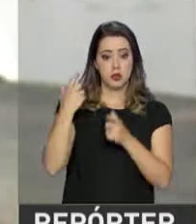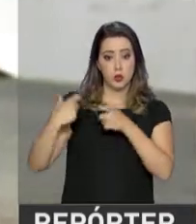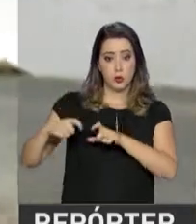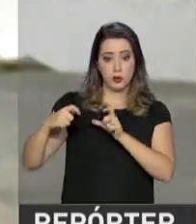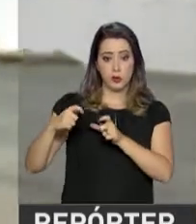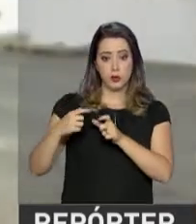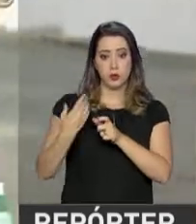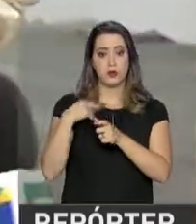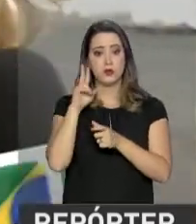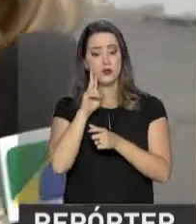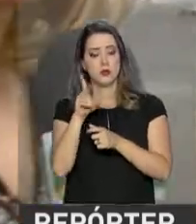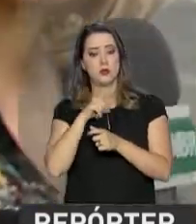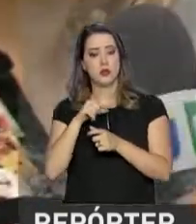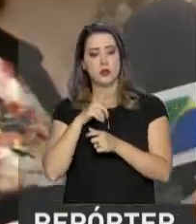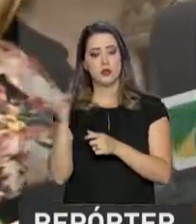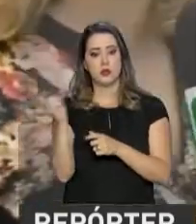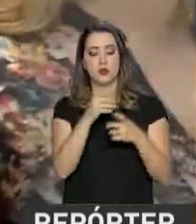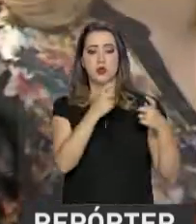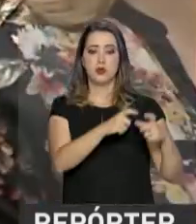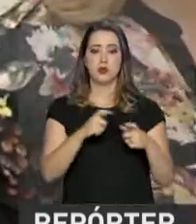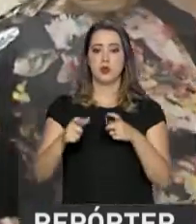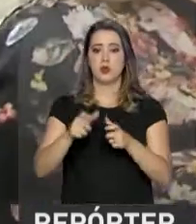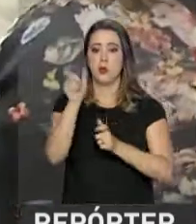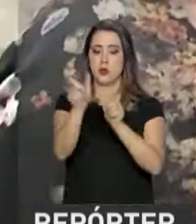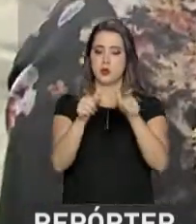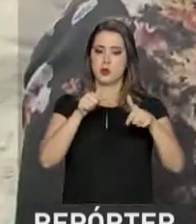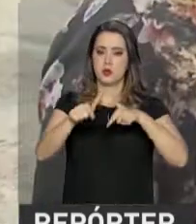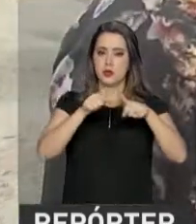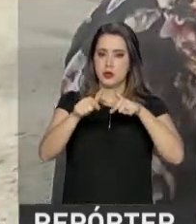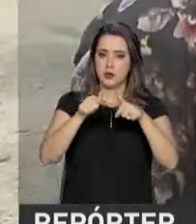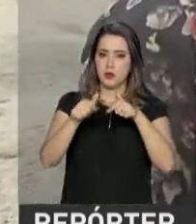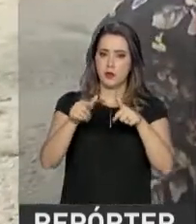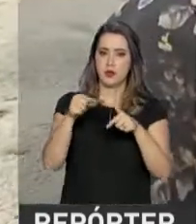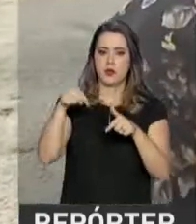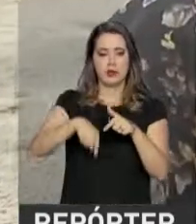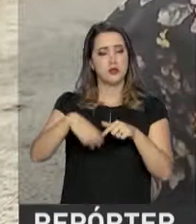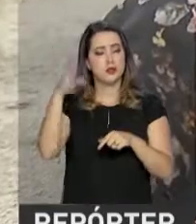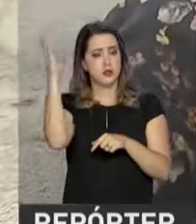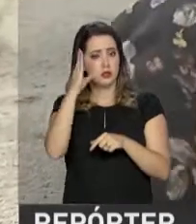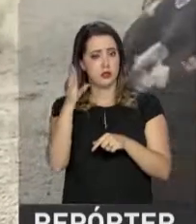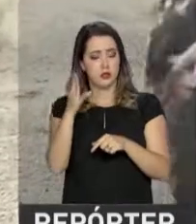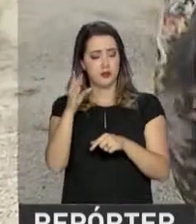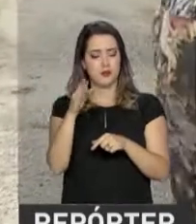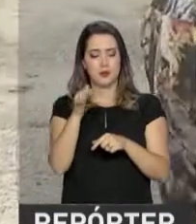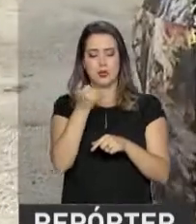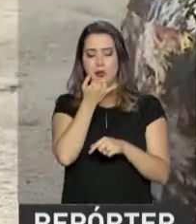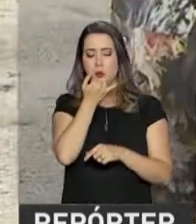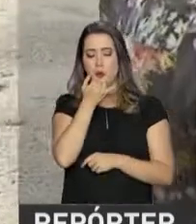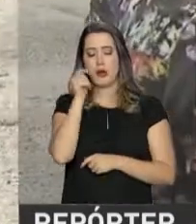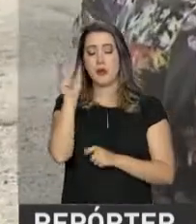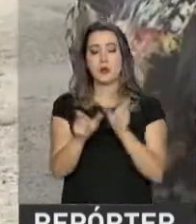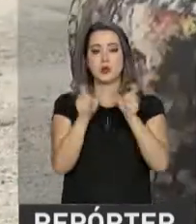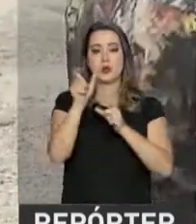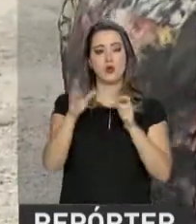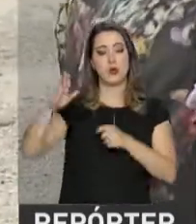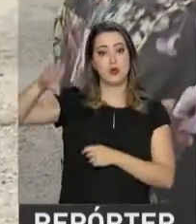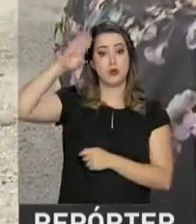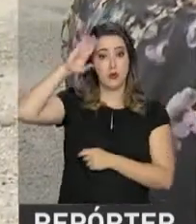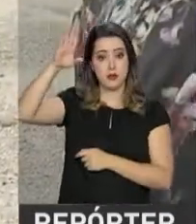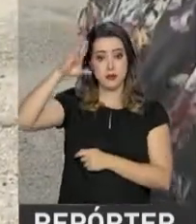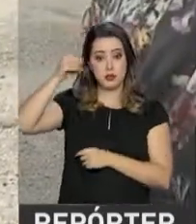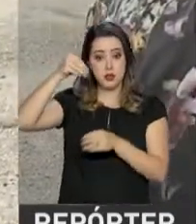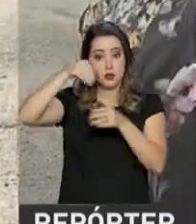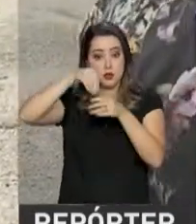de apoio a militares que vem de fora só para trabalhar aqui na Operação Acolhida. É isso mesmo? O que que vai funcionar